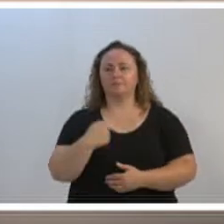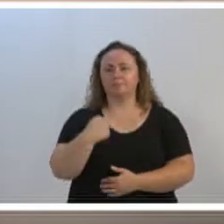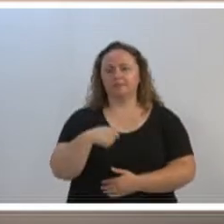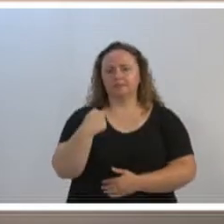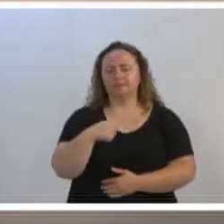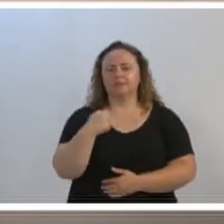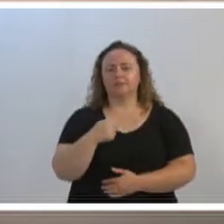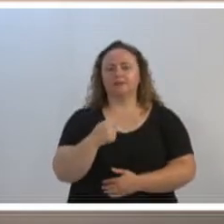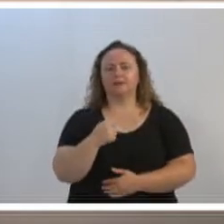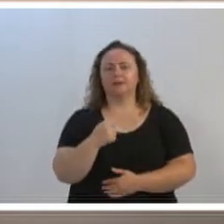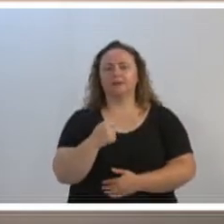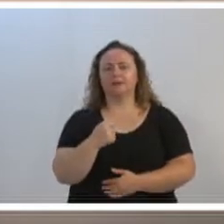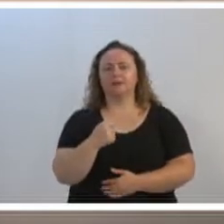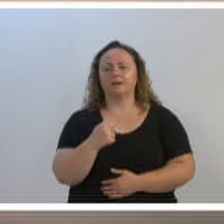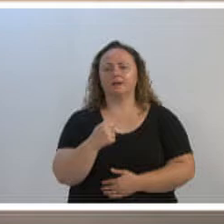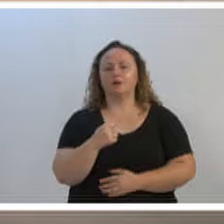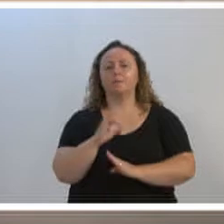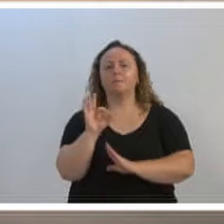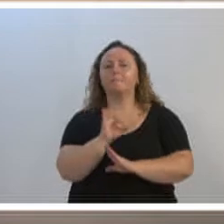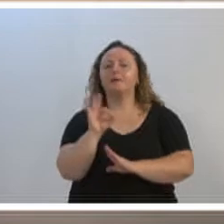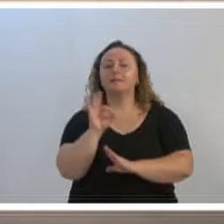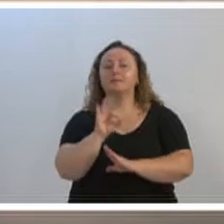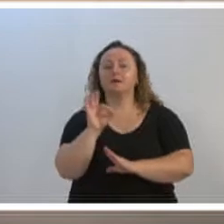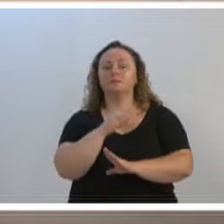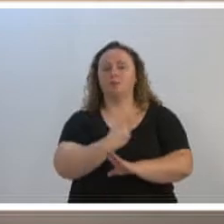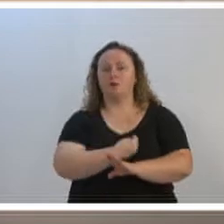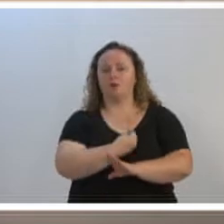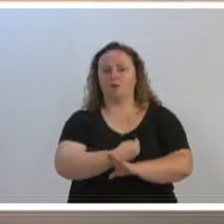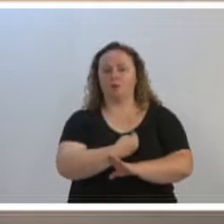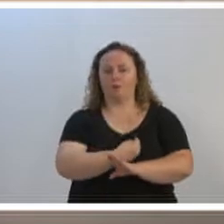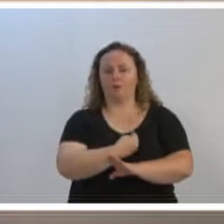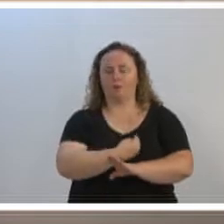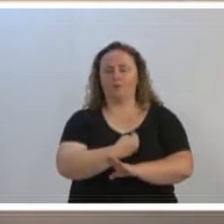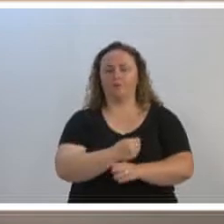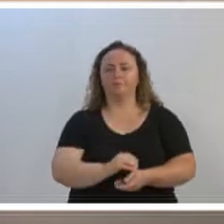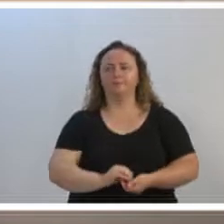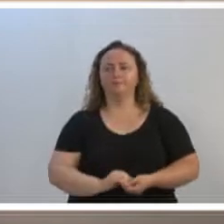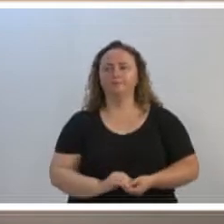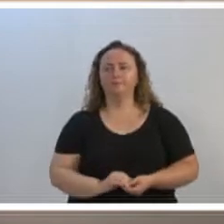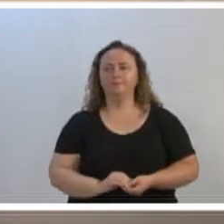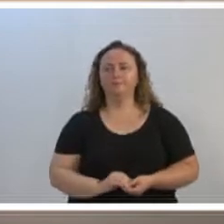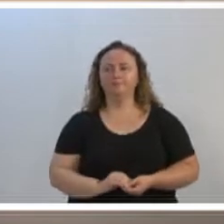2/3 da casa aqui presente. Aguardamos aí a presença.